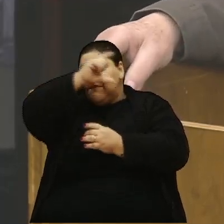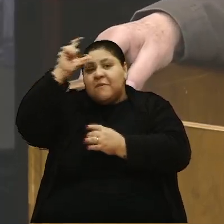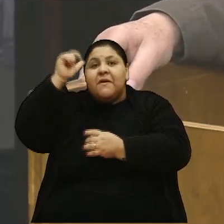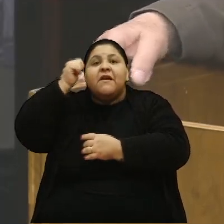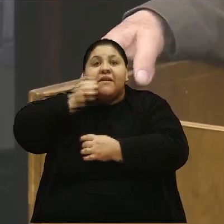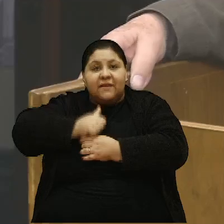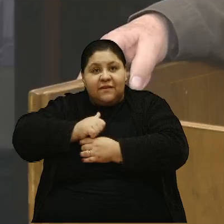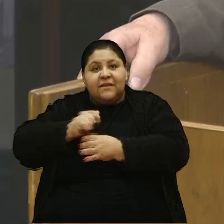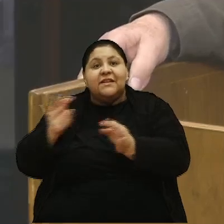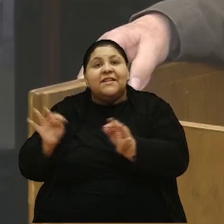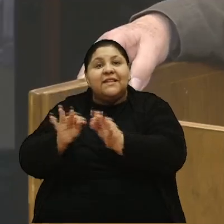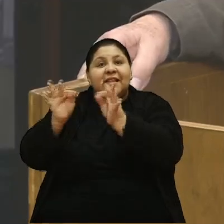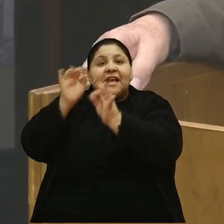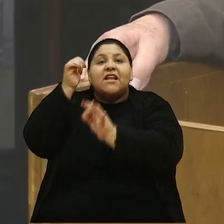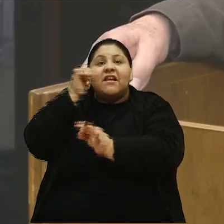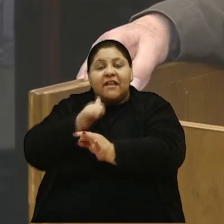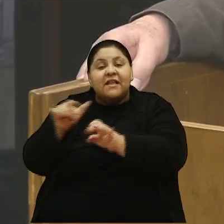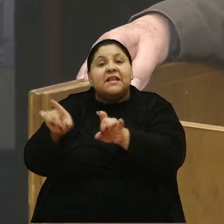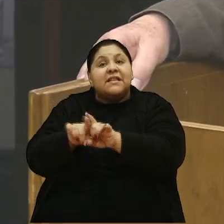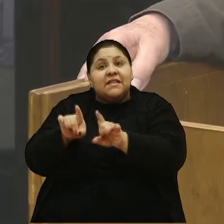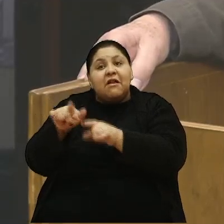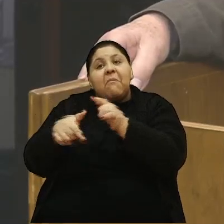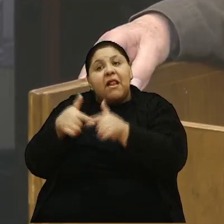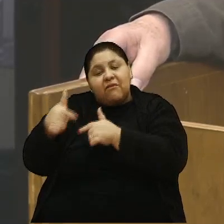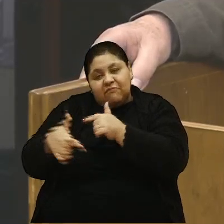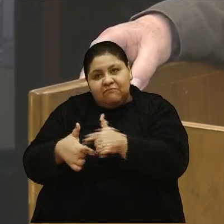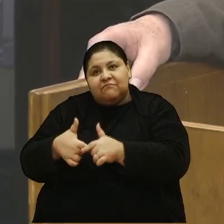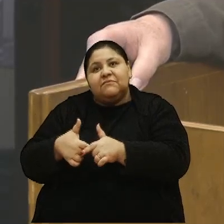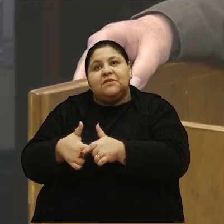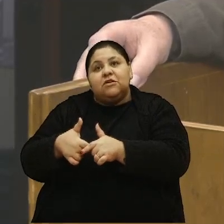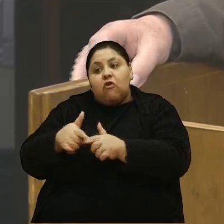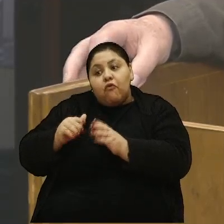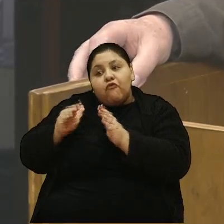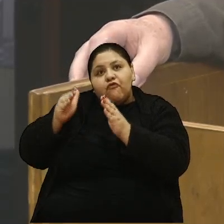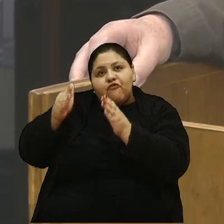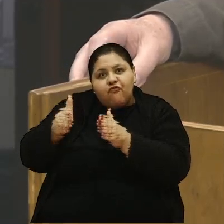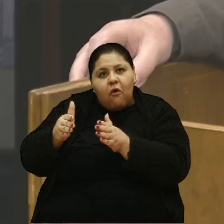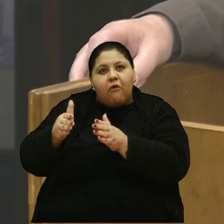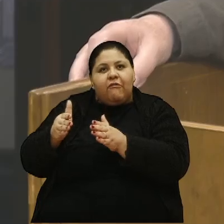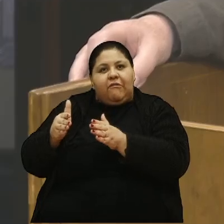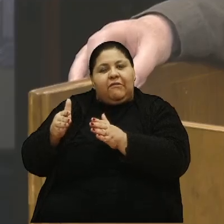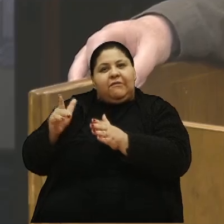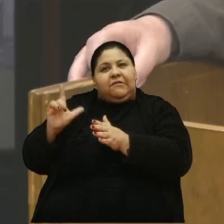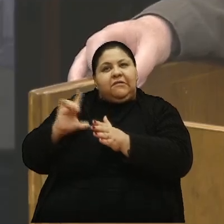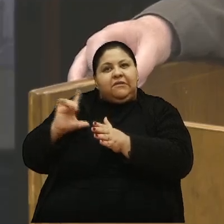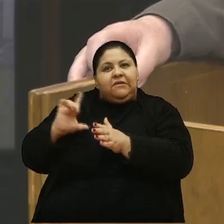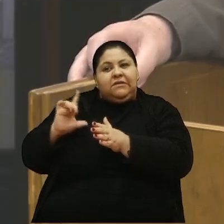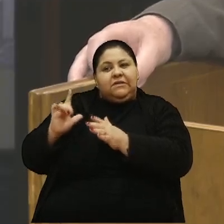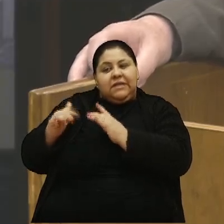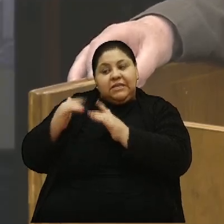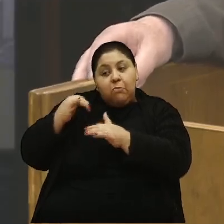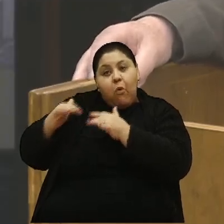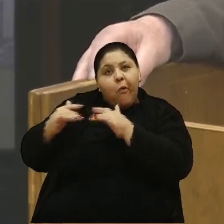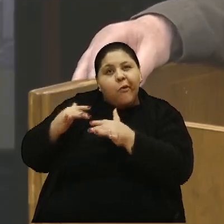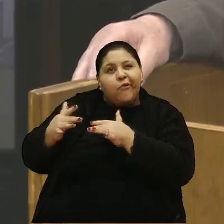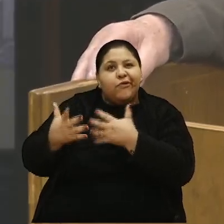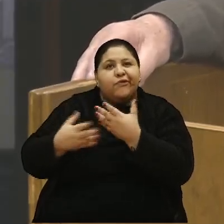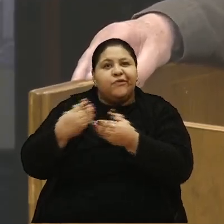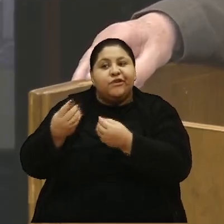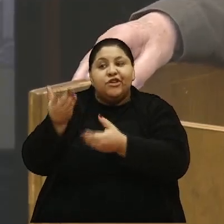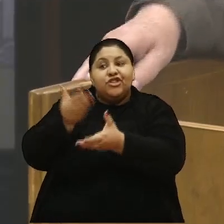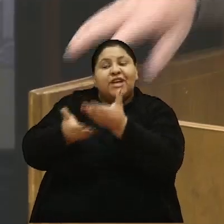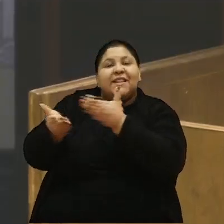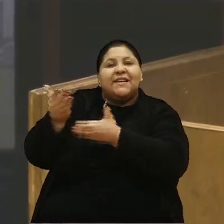e técnicas de enfermagem que lá trabalham, a dedicação com que se movem ali no sentido de